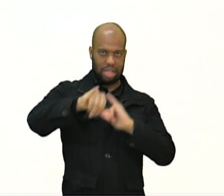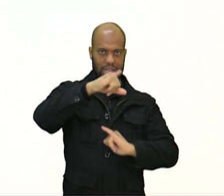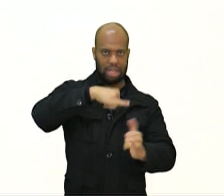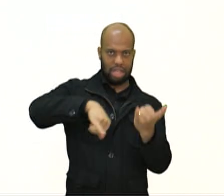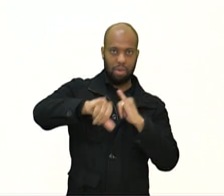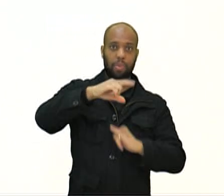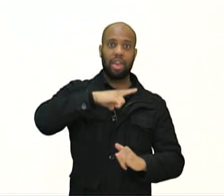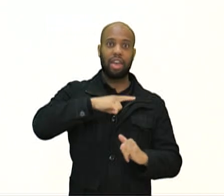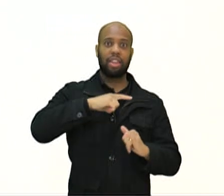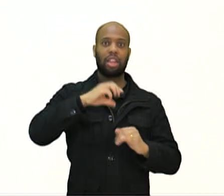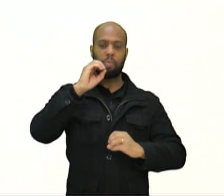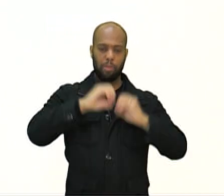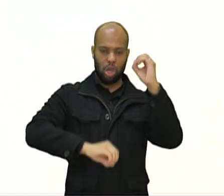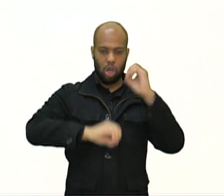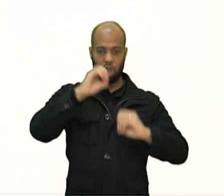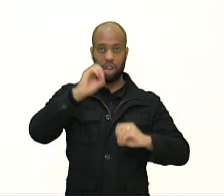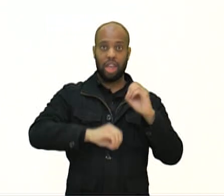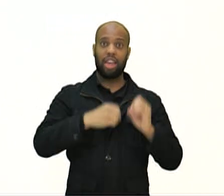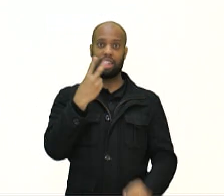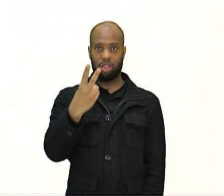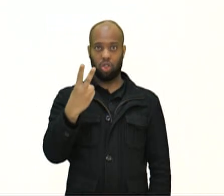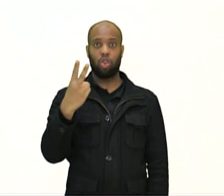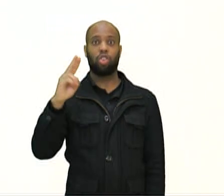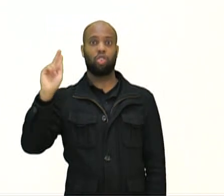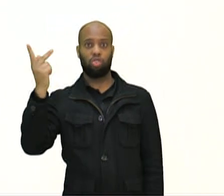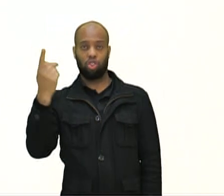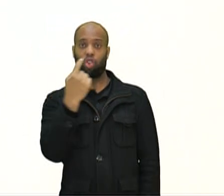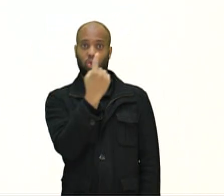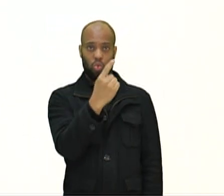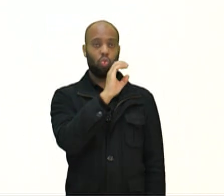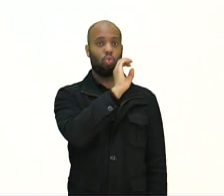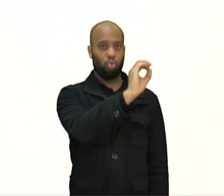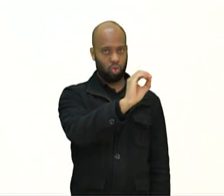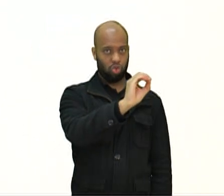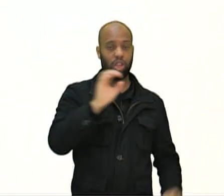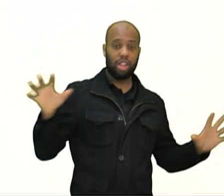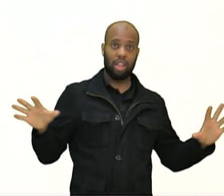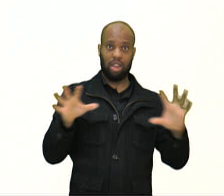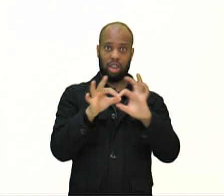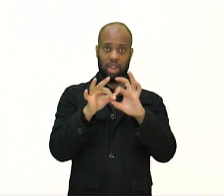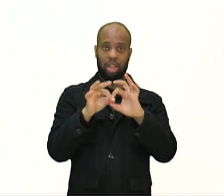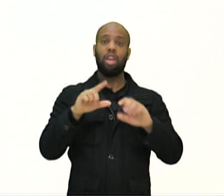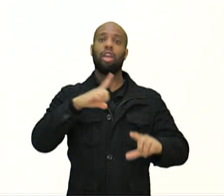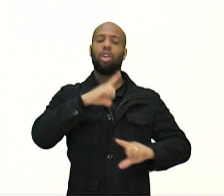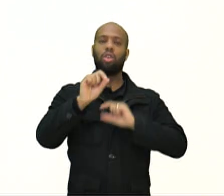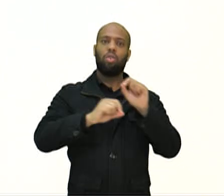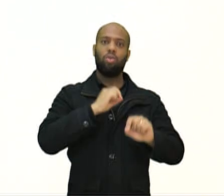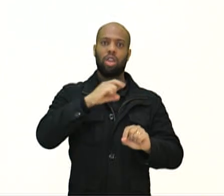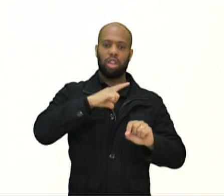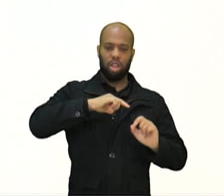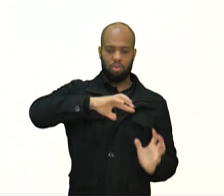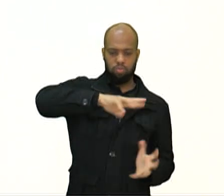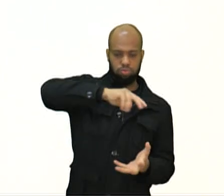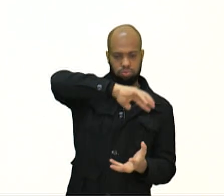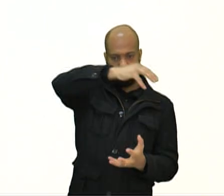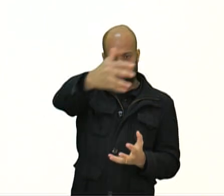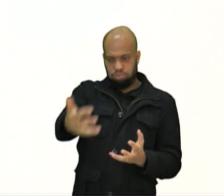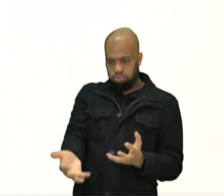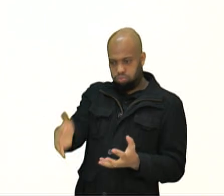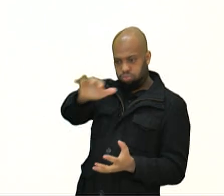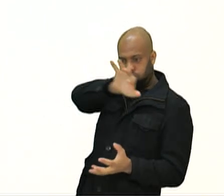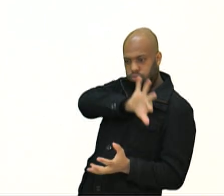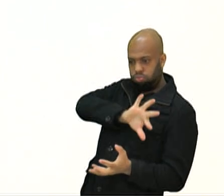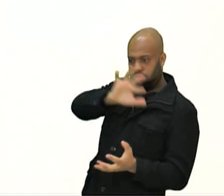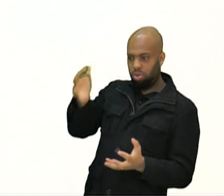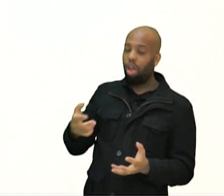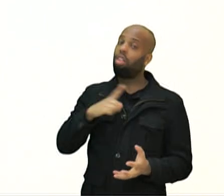são formadas por 2 átomos de hidrogênio e 1 de oxigênio e cobre grande parte da superfície terrestre e é o